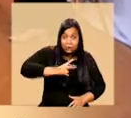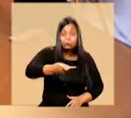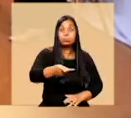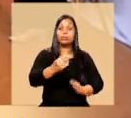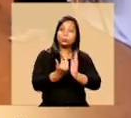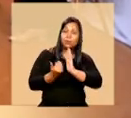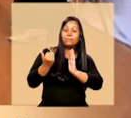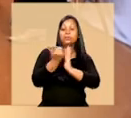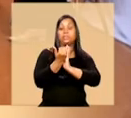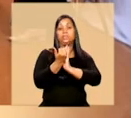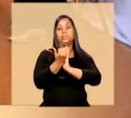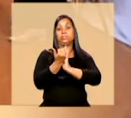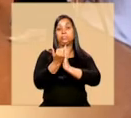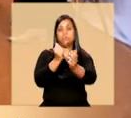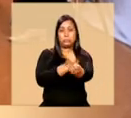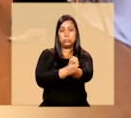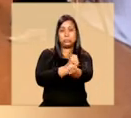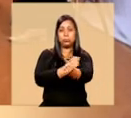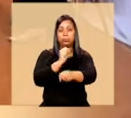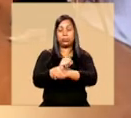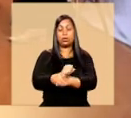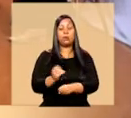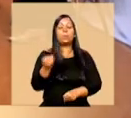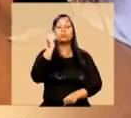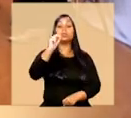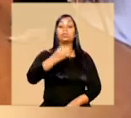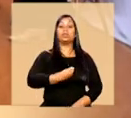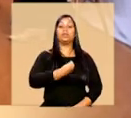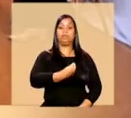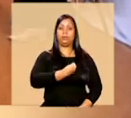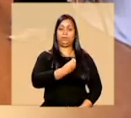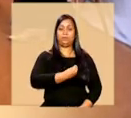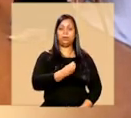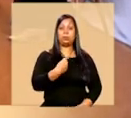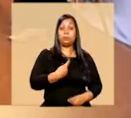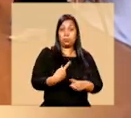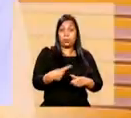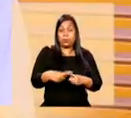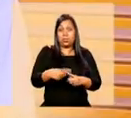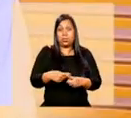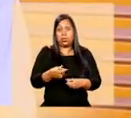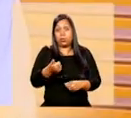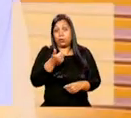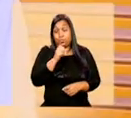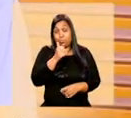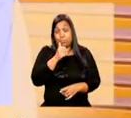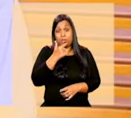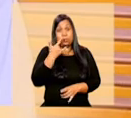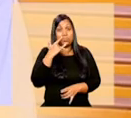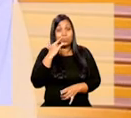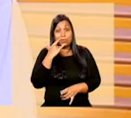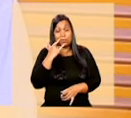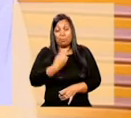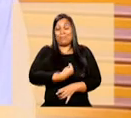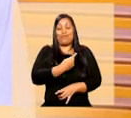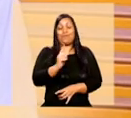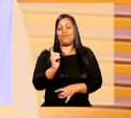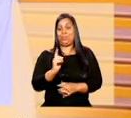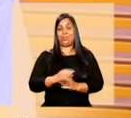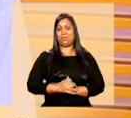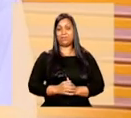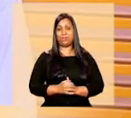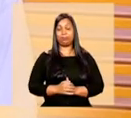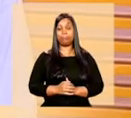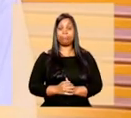e saber que tinha que superar esse vício. Para mim o mais importante era viver. Porque eu bebia, não sabe? Quem bebe não